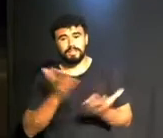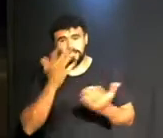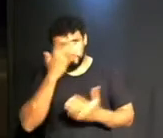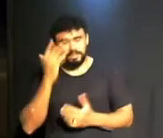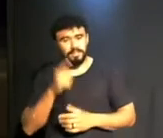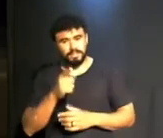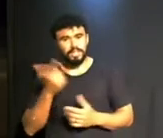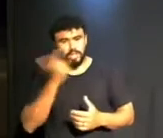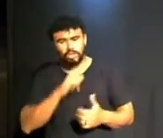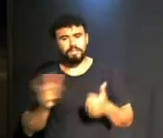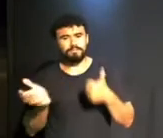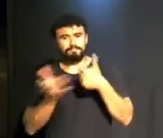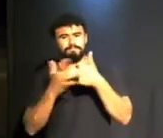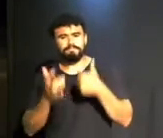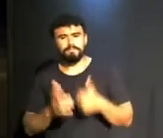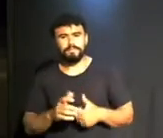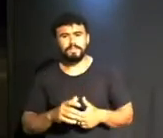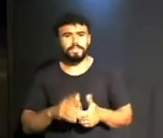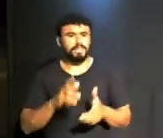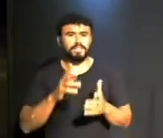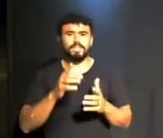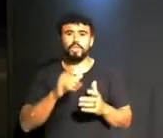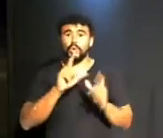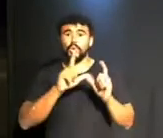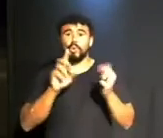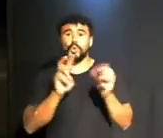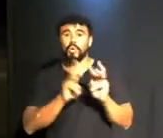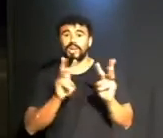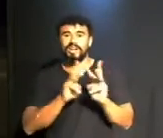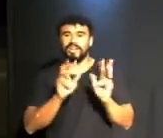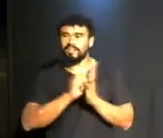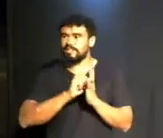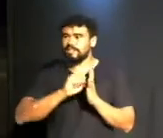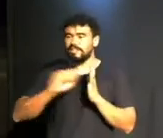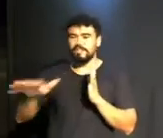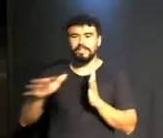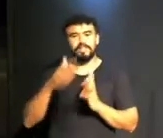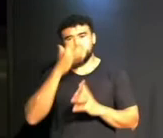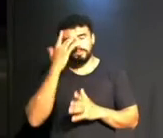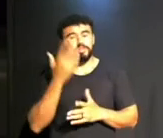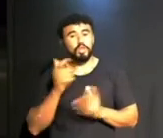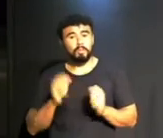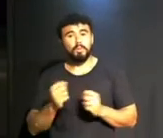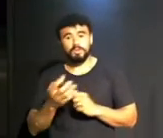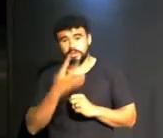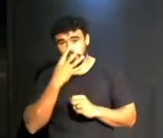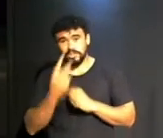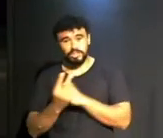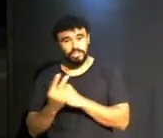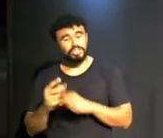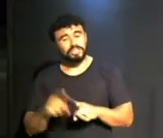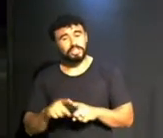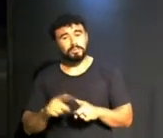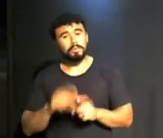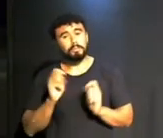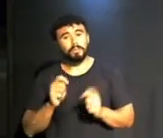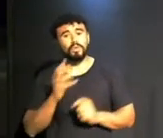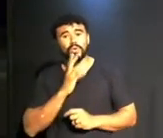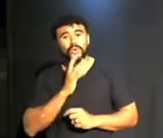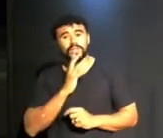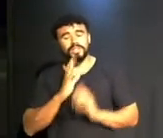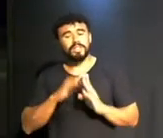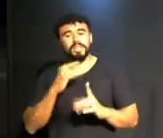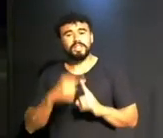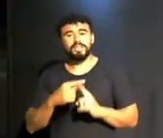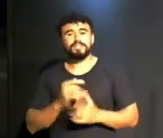dá um like nesse vídeo envia o link desse vídeo para que outras pessoas posso estar conosco também e possam conhecer